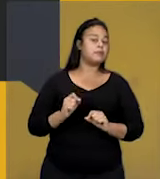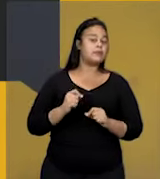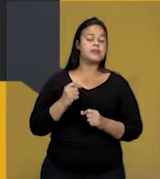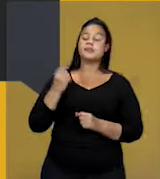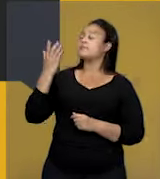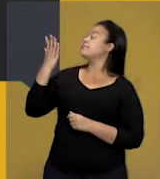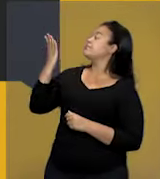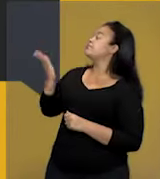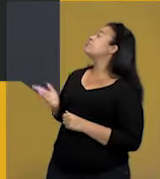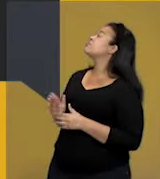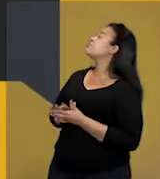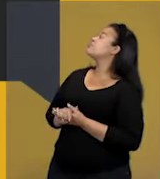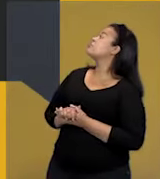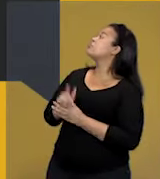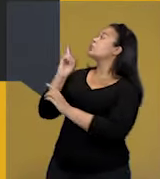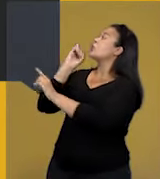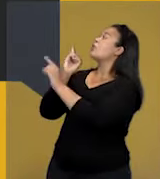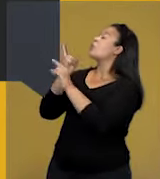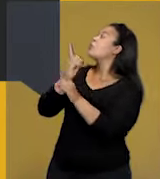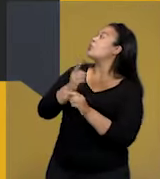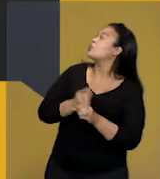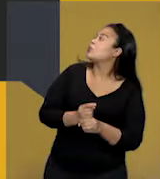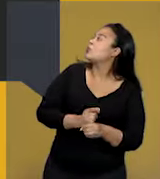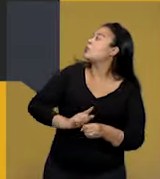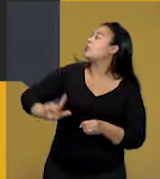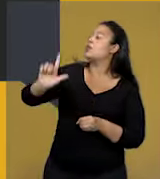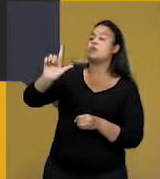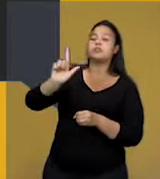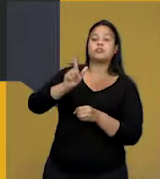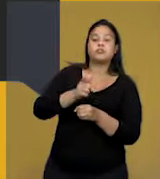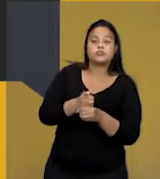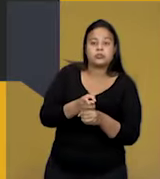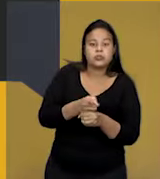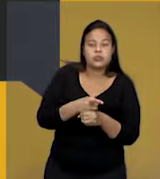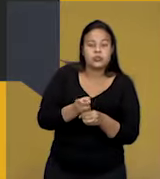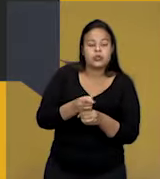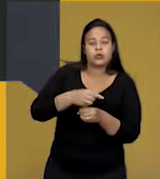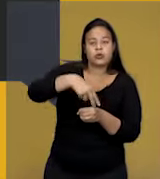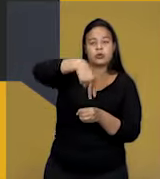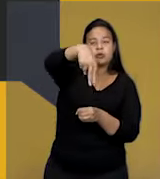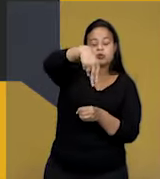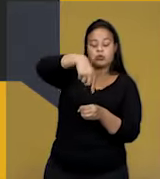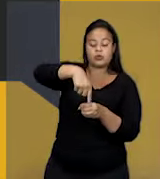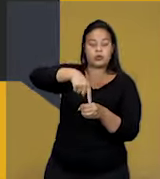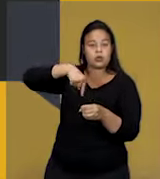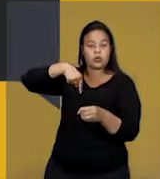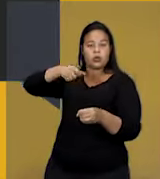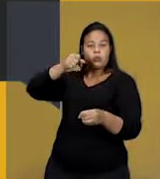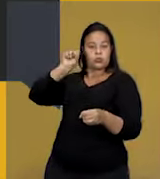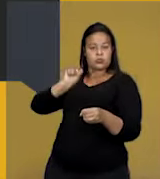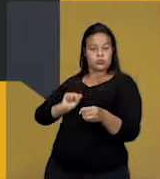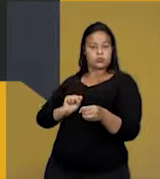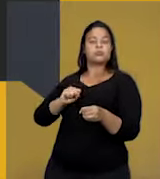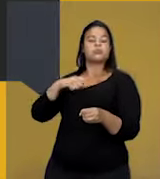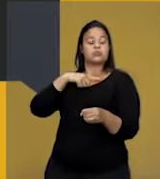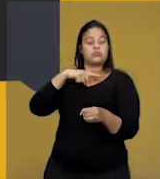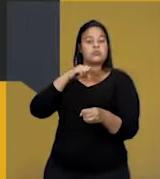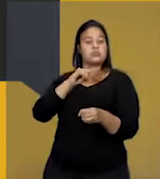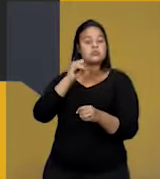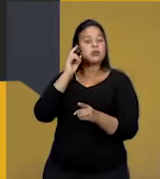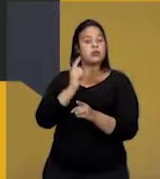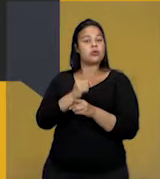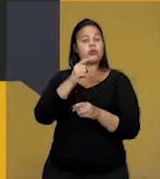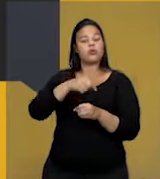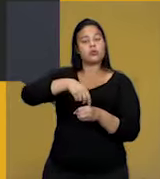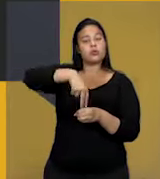Aqui, se a gente encontrou o leste, a gente tem à nossa frente o norte, atrás de nós o sul. Aqui, se a gente encontrou primeiro o norte,